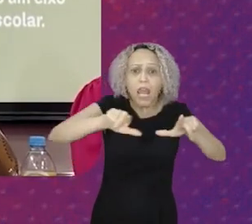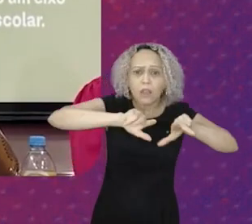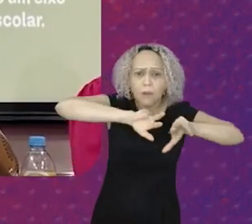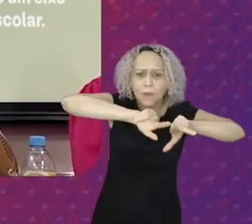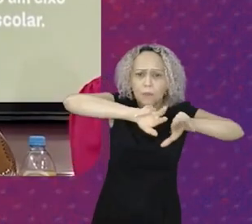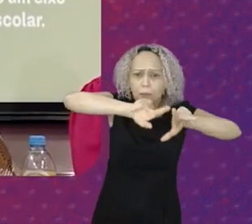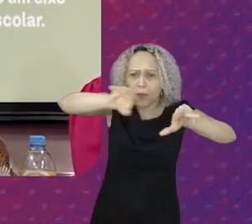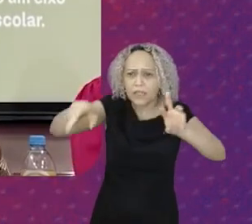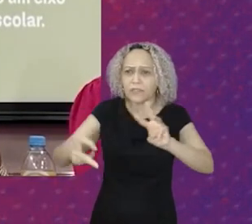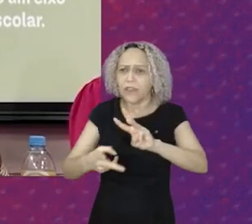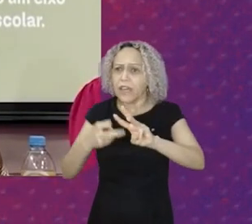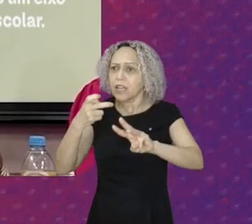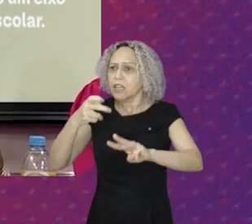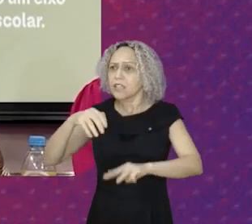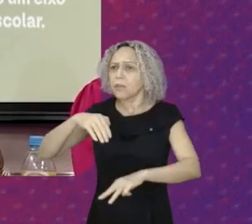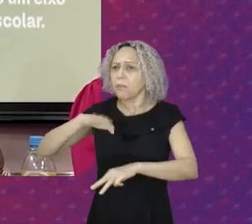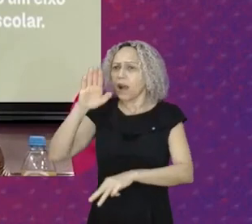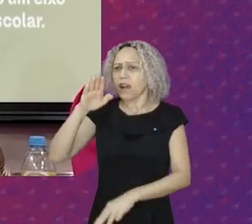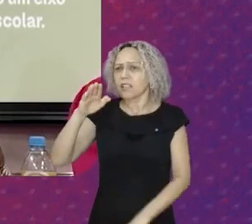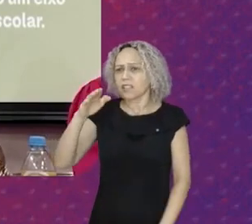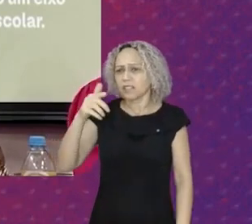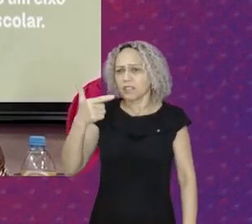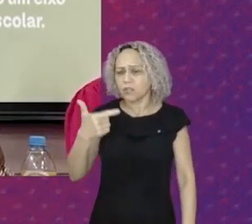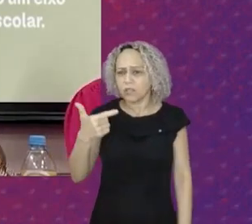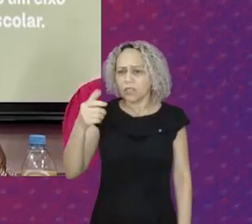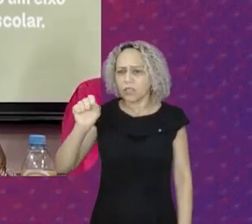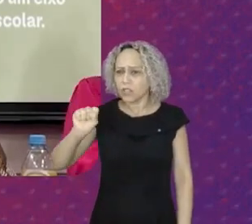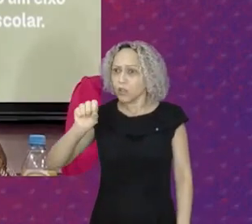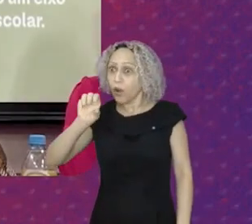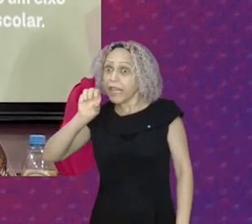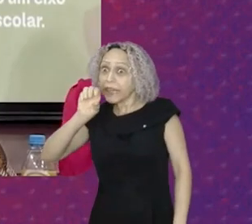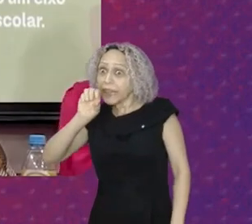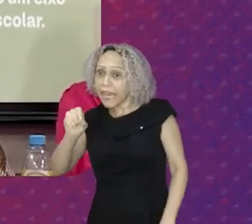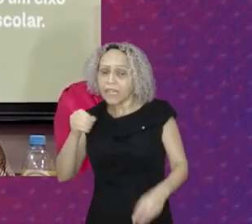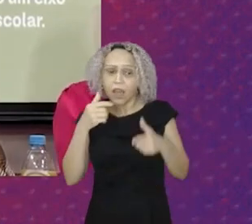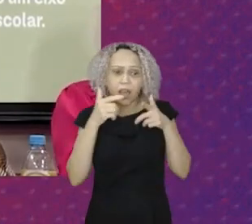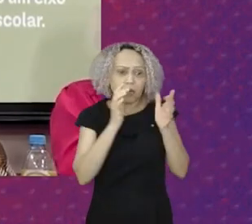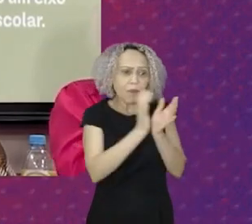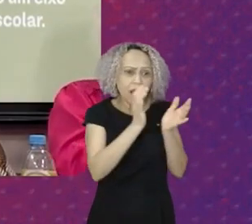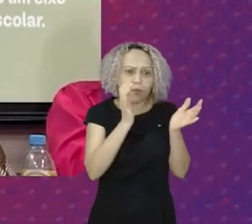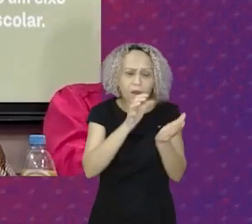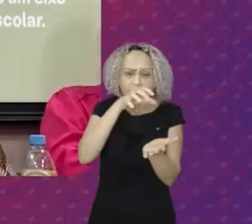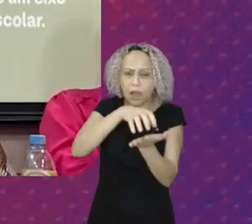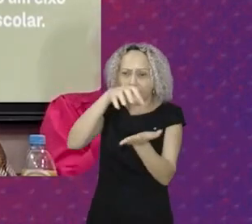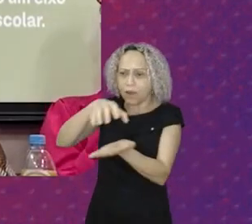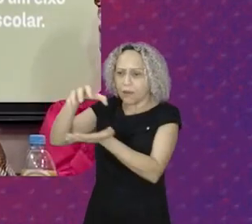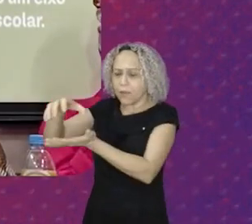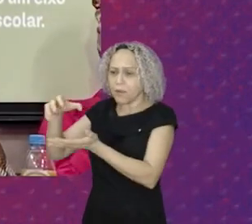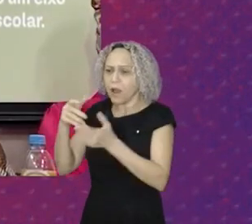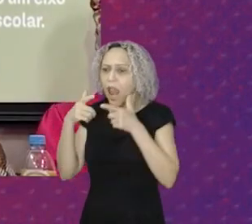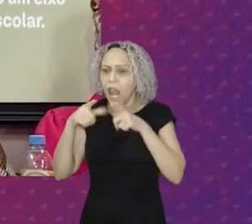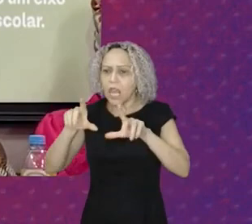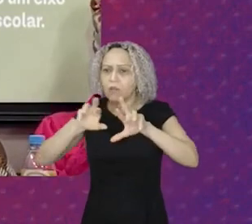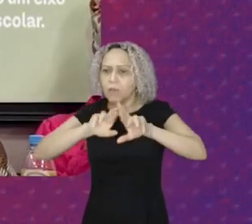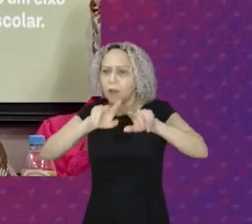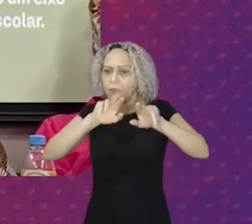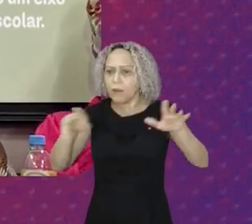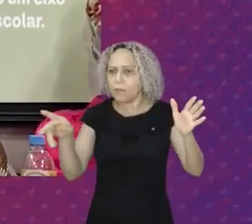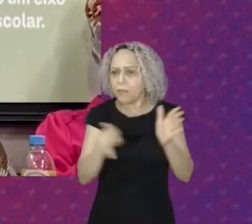ainda faladas no Brasil. Né? E boa parte que se perdeu,